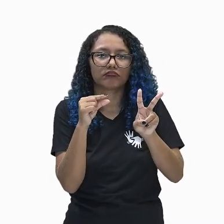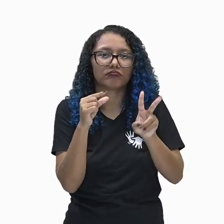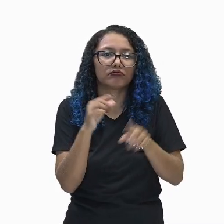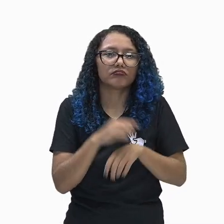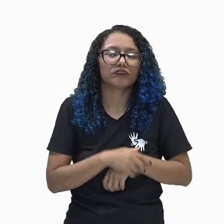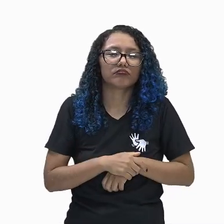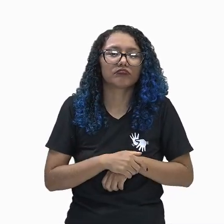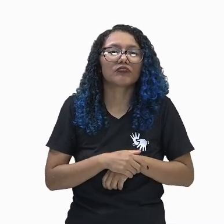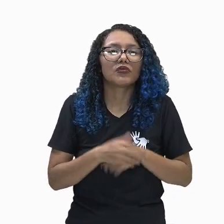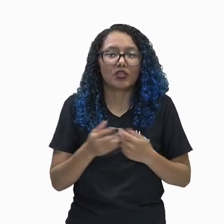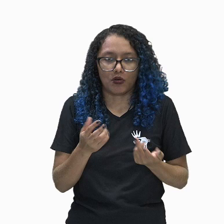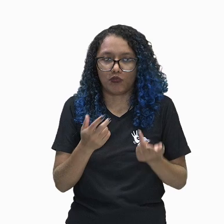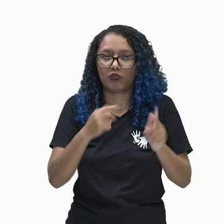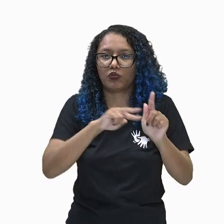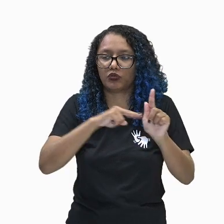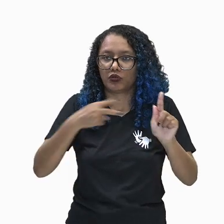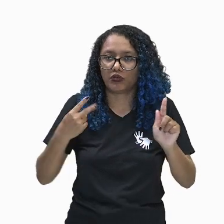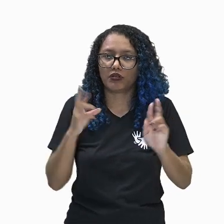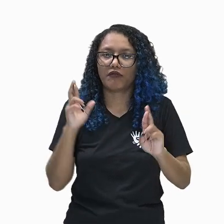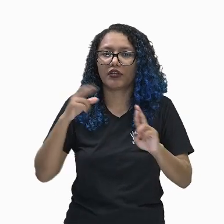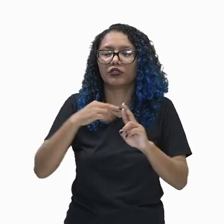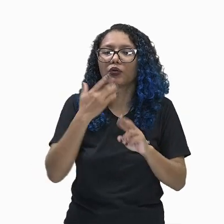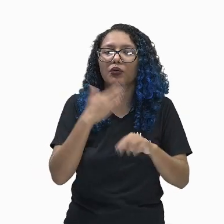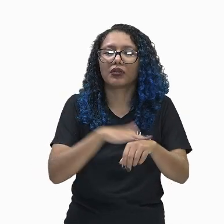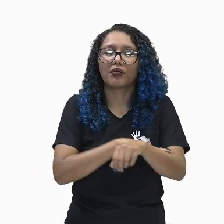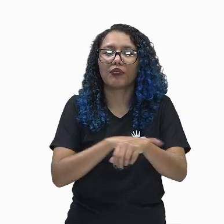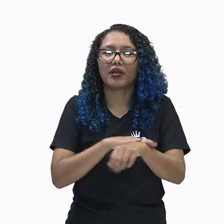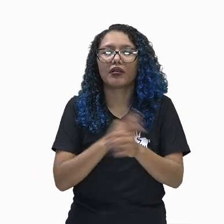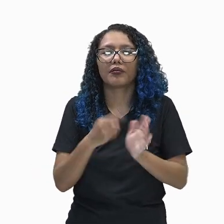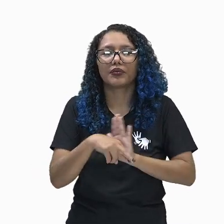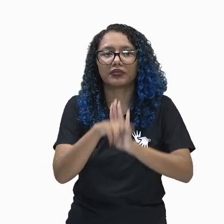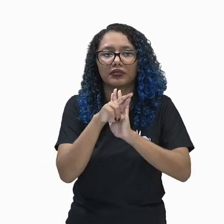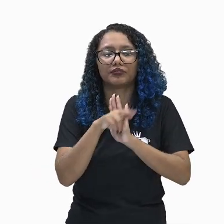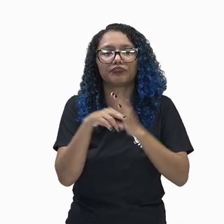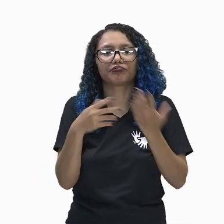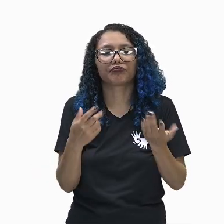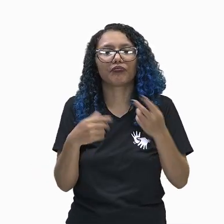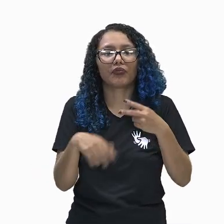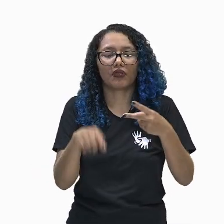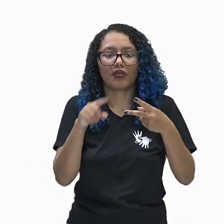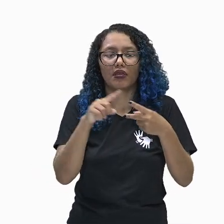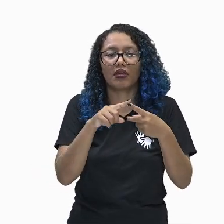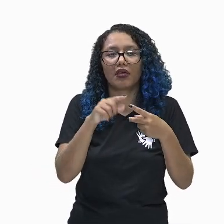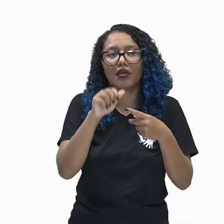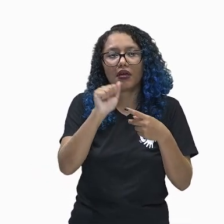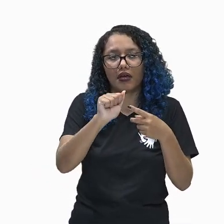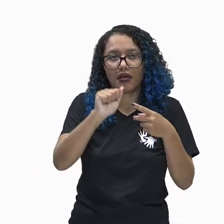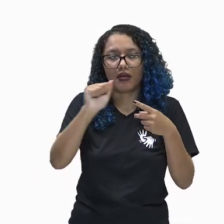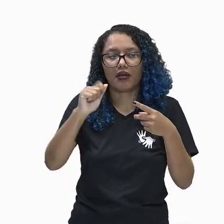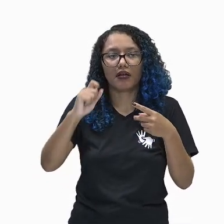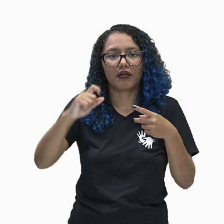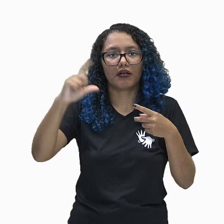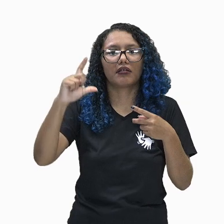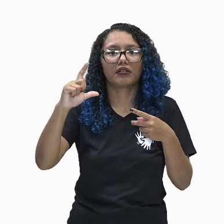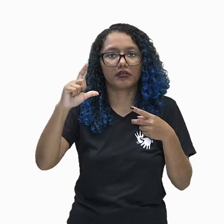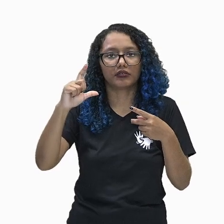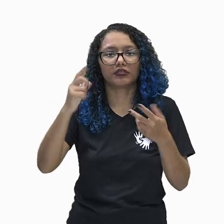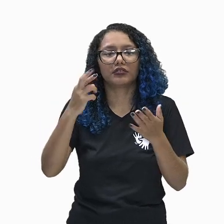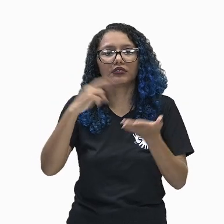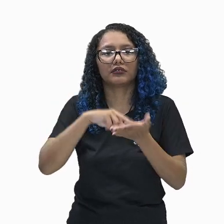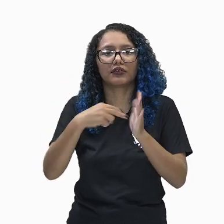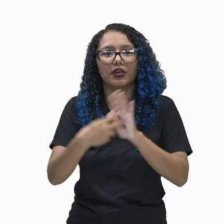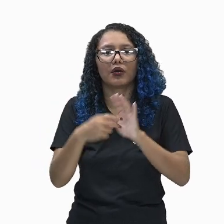da pele, ele está sendo representado aí pelos alelos azão-azão, que significa que o indivíduo é